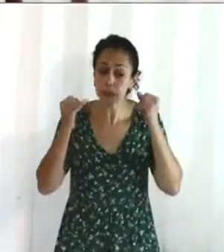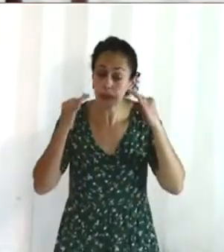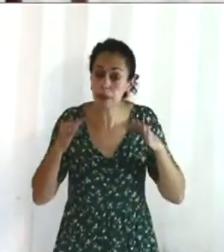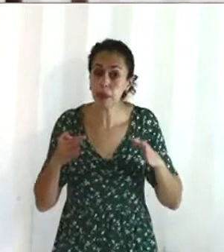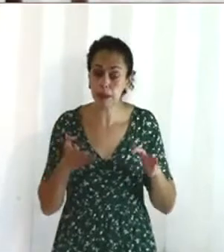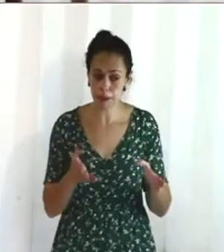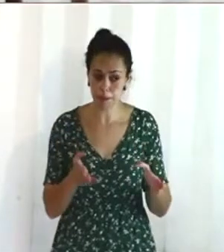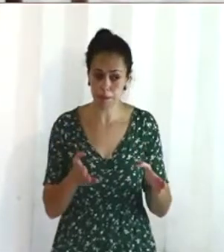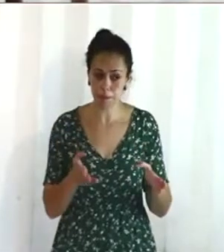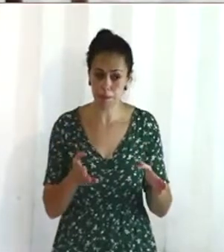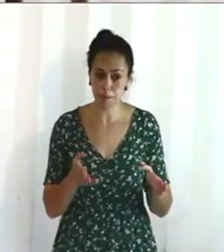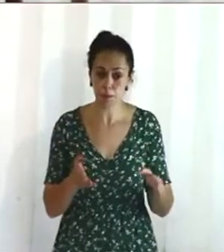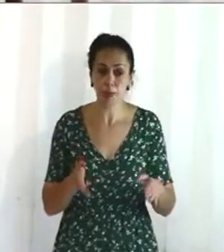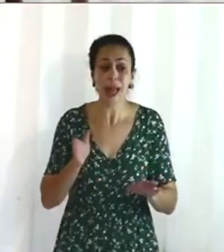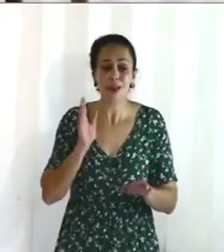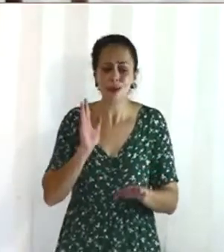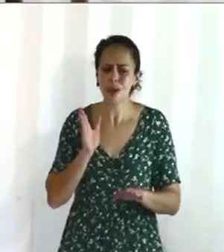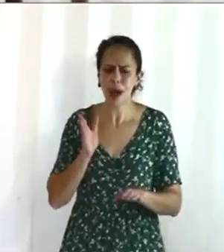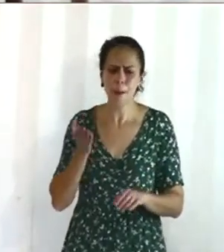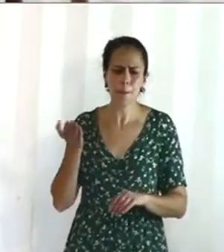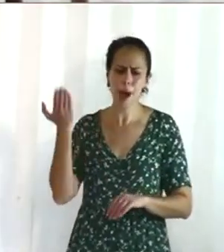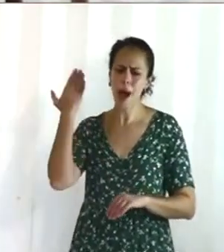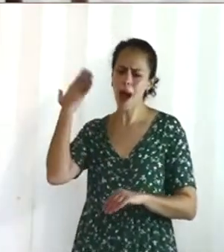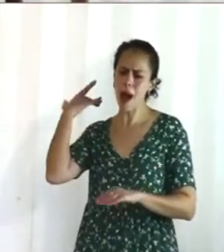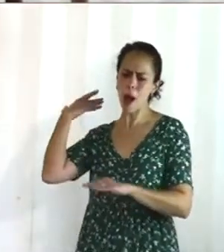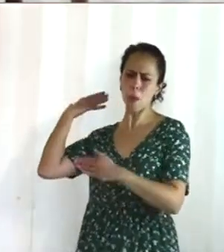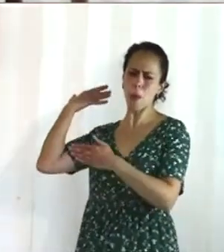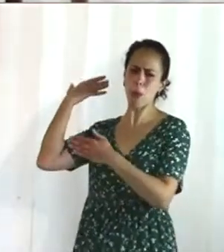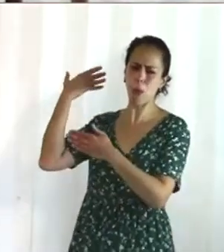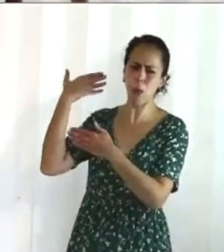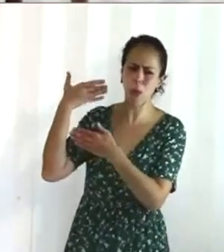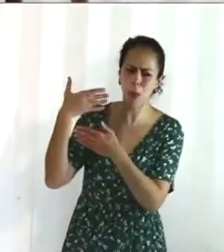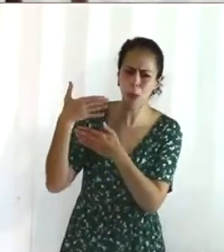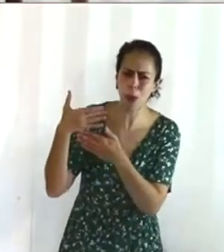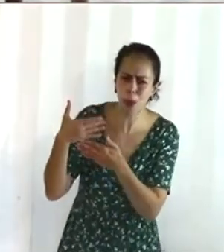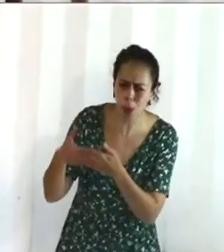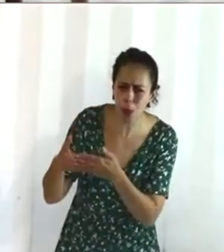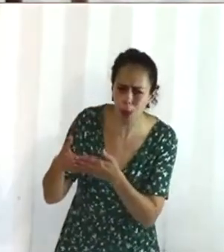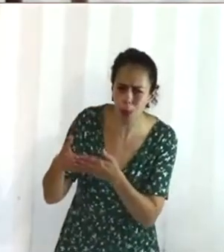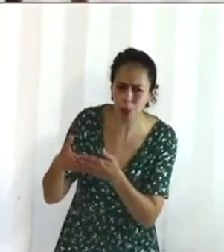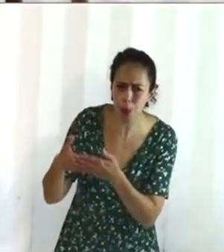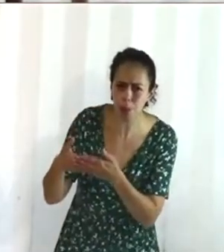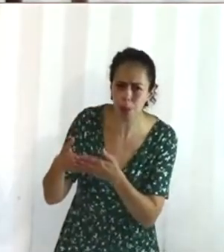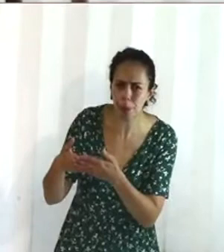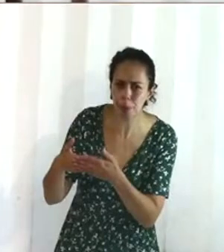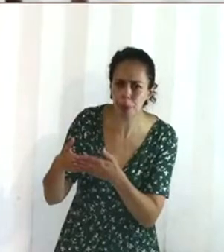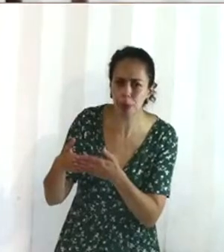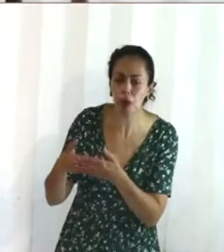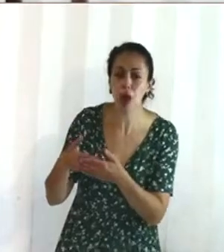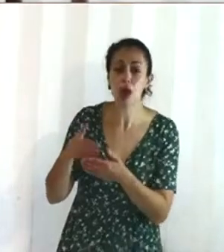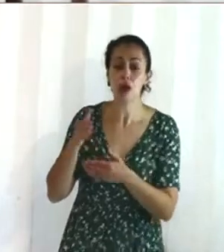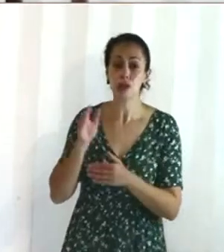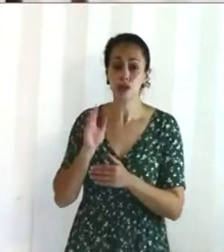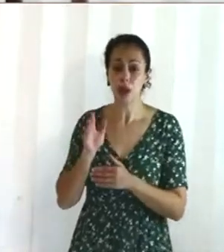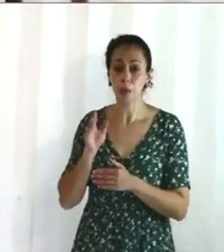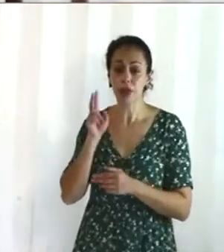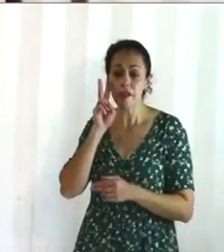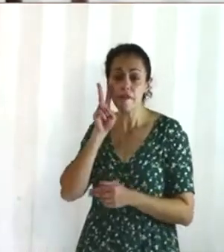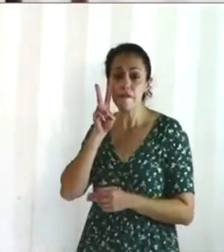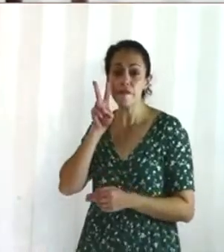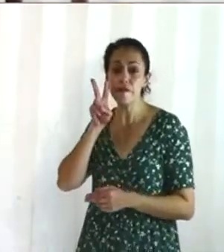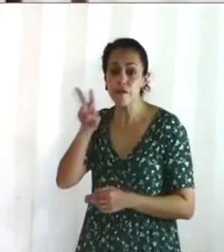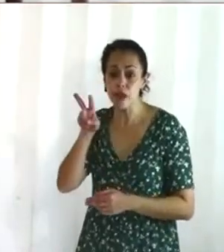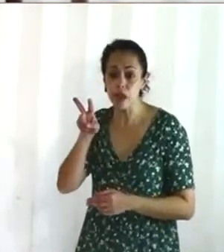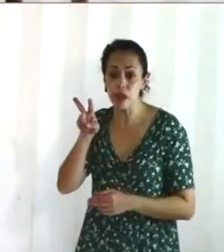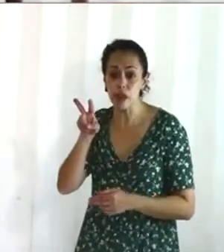que temos ouvido, o que temos visto com os nossos próprios olhos e que contemplamos e as nossas